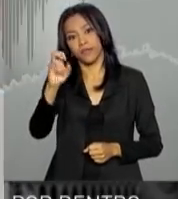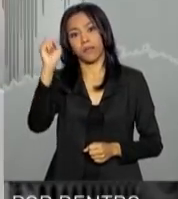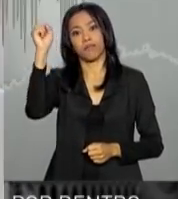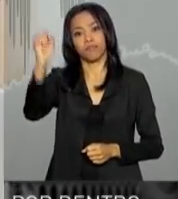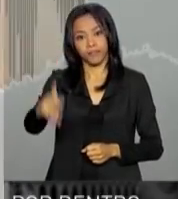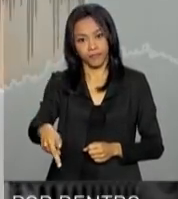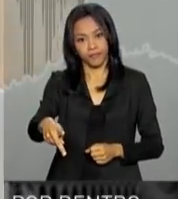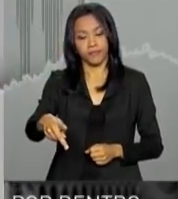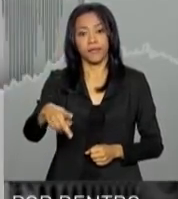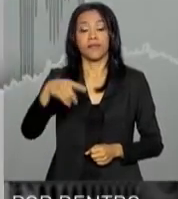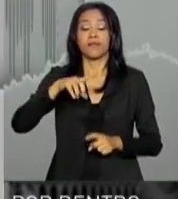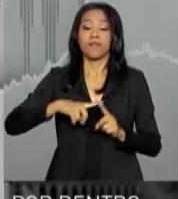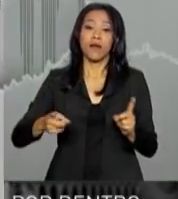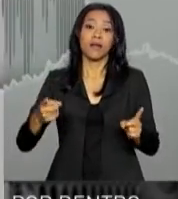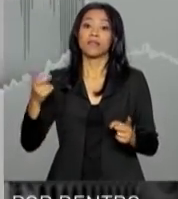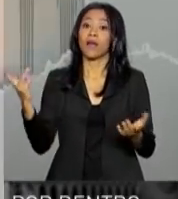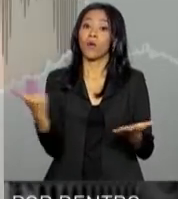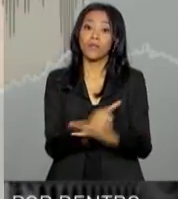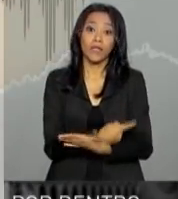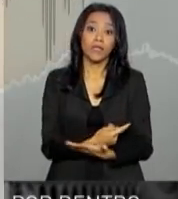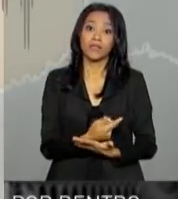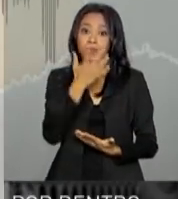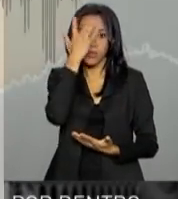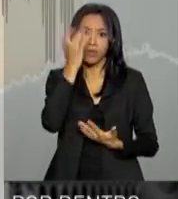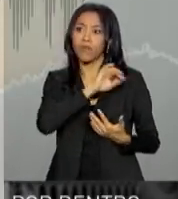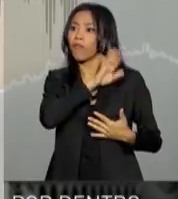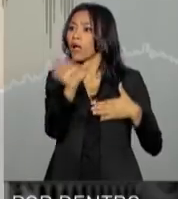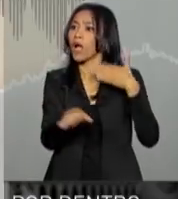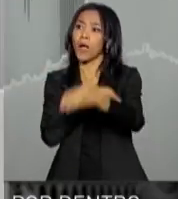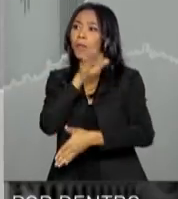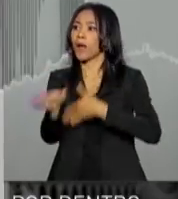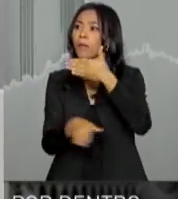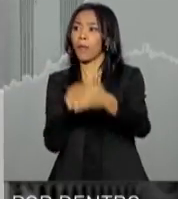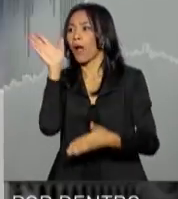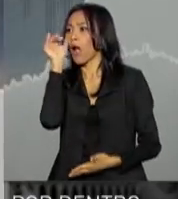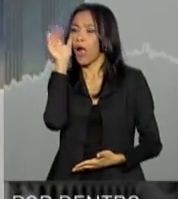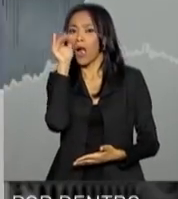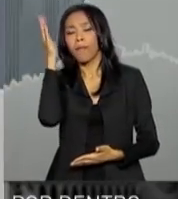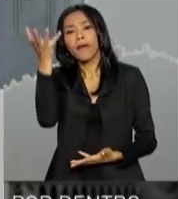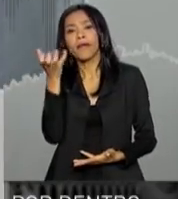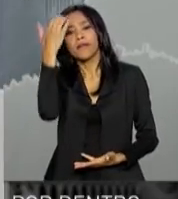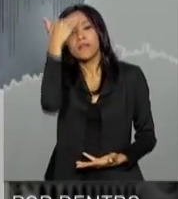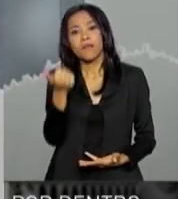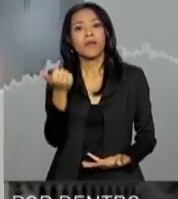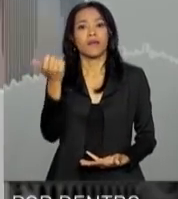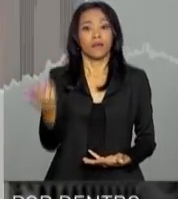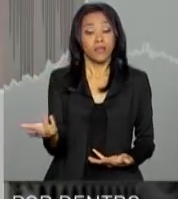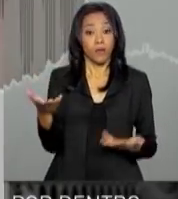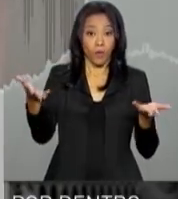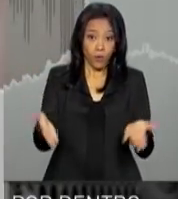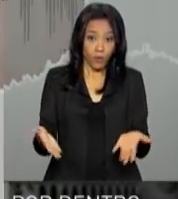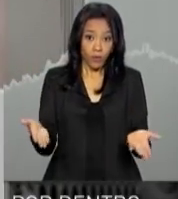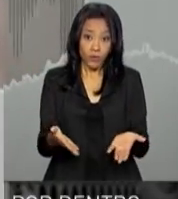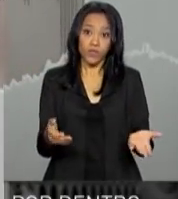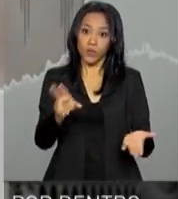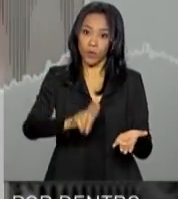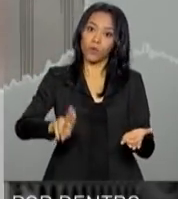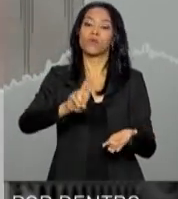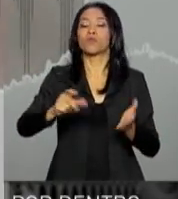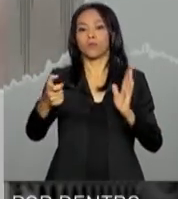acaba gerando uma demanda em função de querer saber como está sua situação no inss hoje por mês o aplicativo